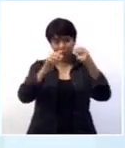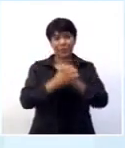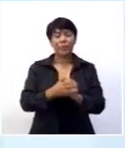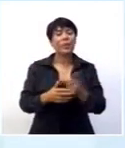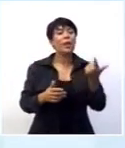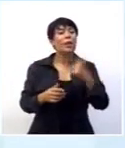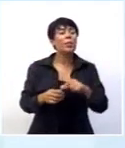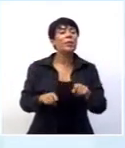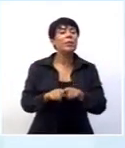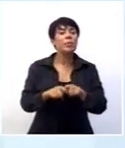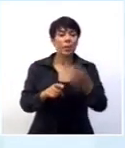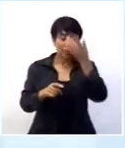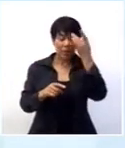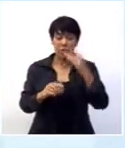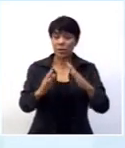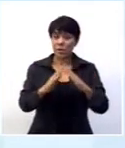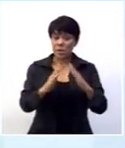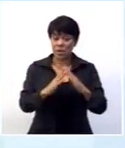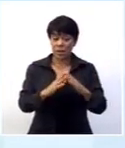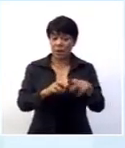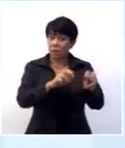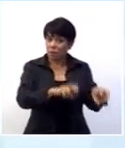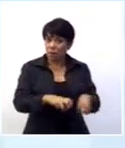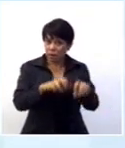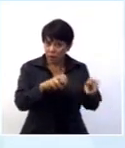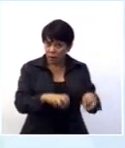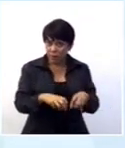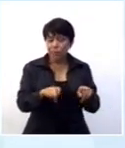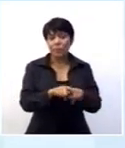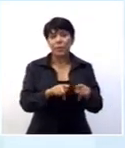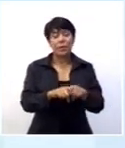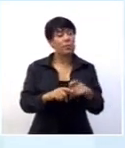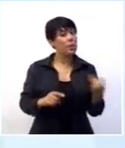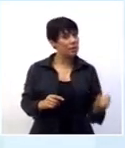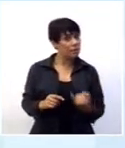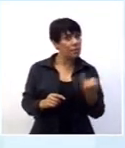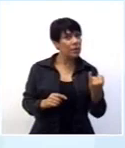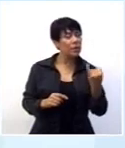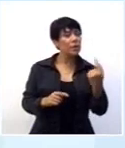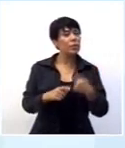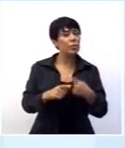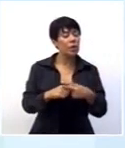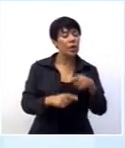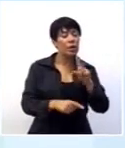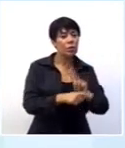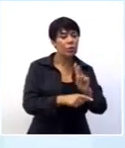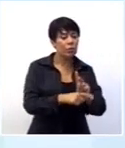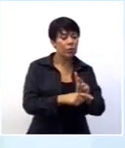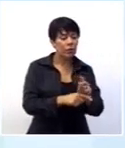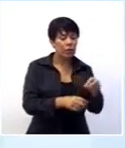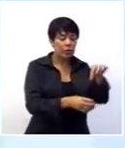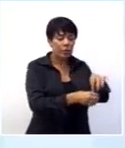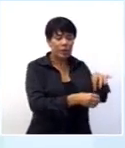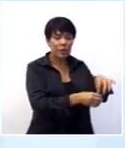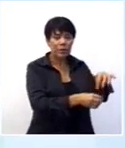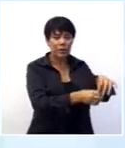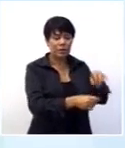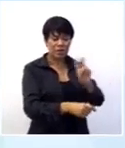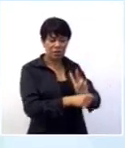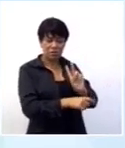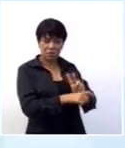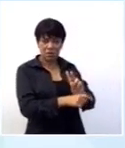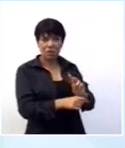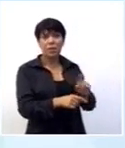camponeses, tá? Que também são fundamentais, vão ter um trabalho ali de fazer a agricultura, né? Cultivar os campos, eles são